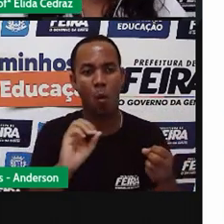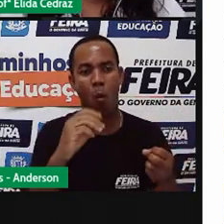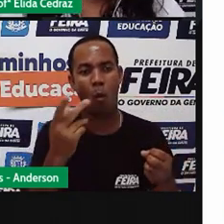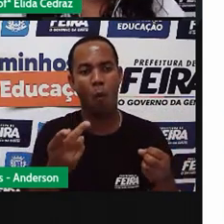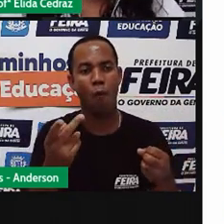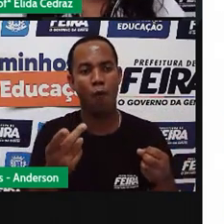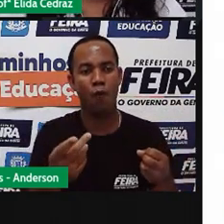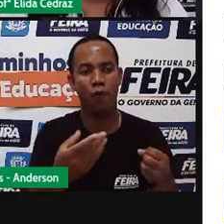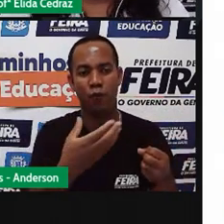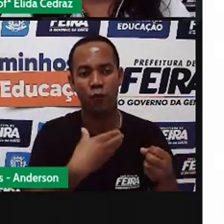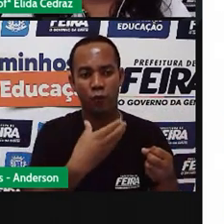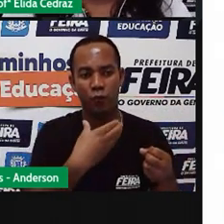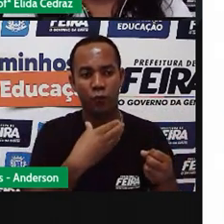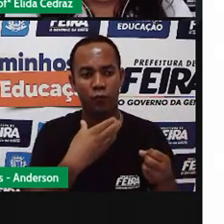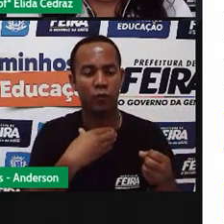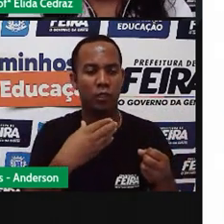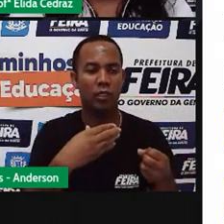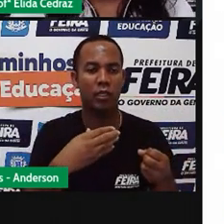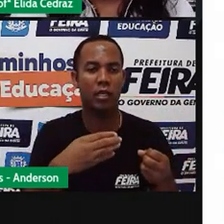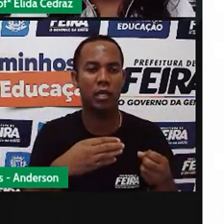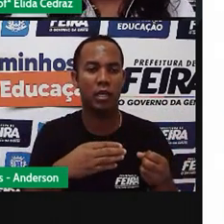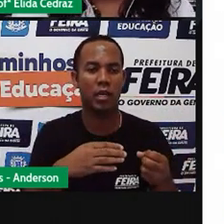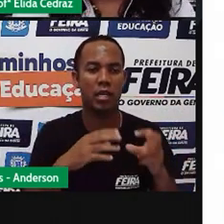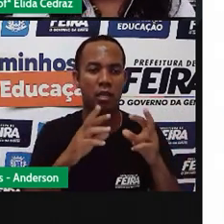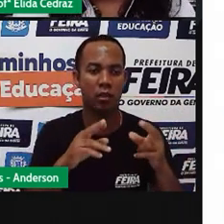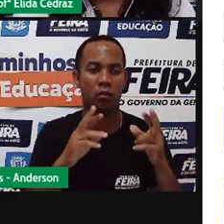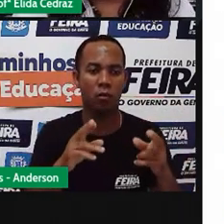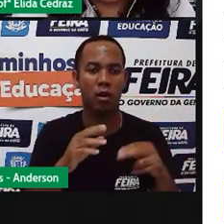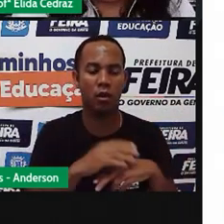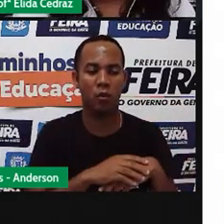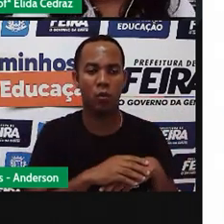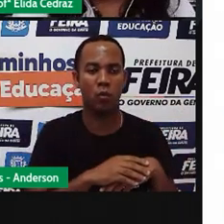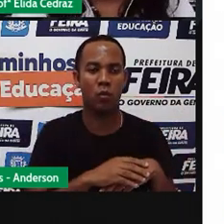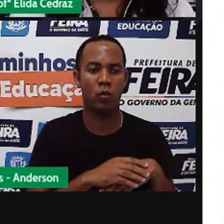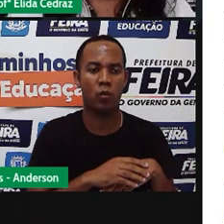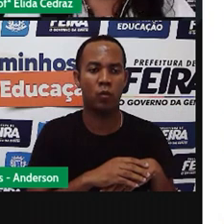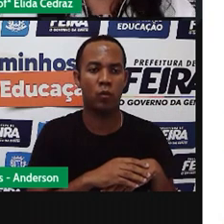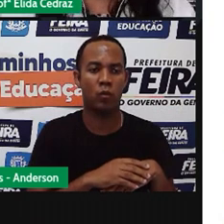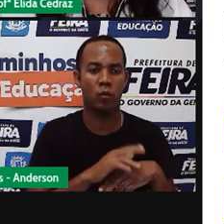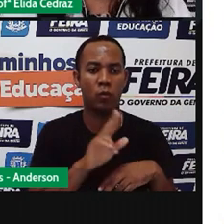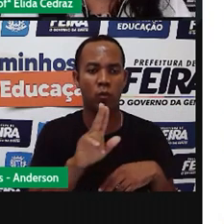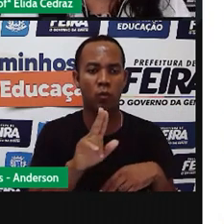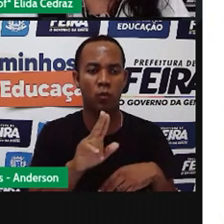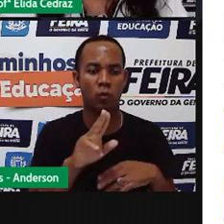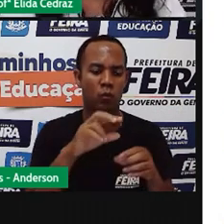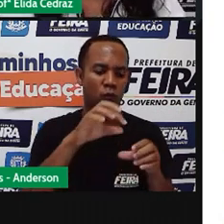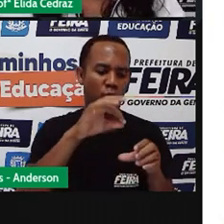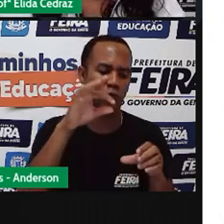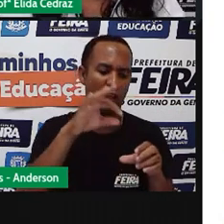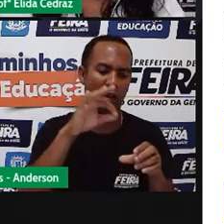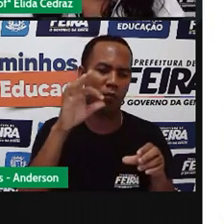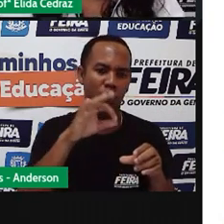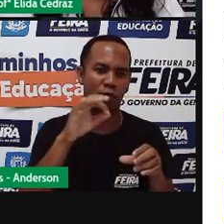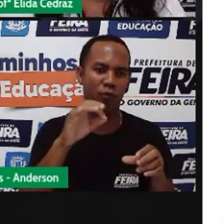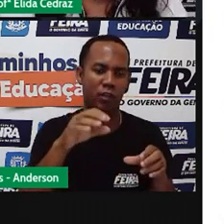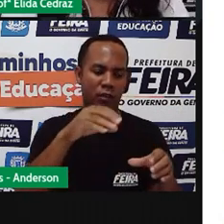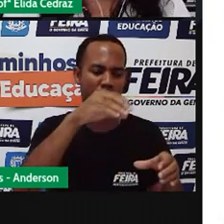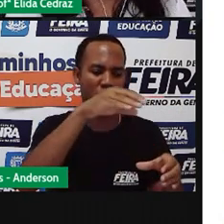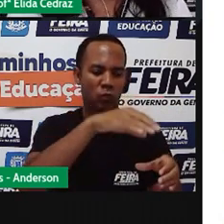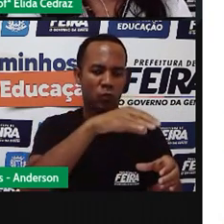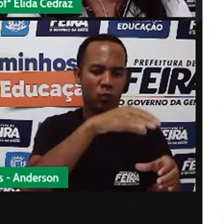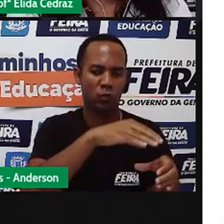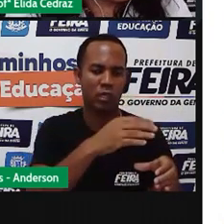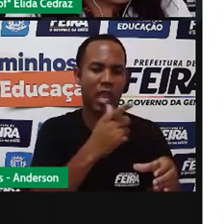frutas, como uva, que tem líquido, né, bem suculenta, e ela amassasse. O líquido da